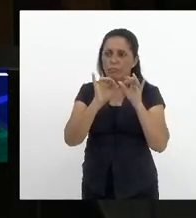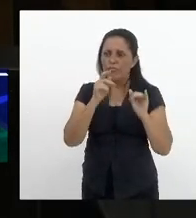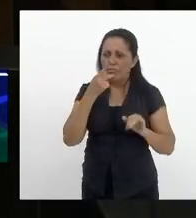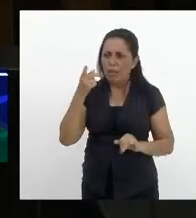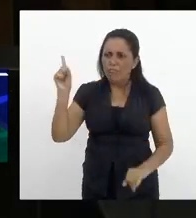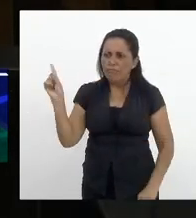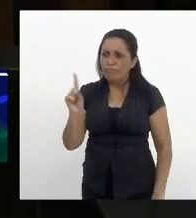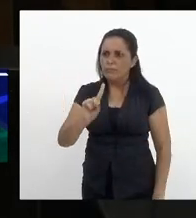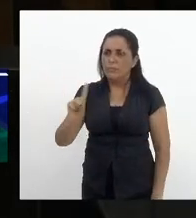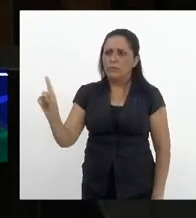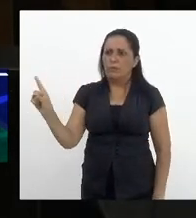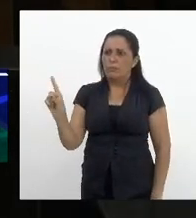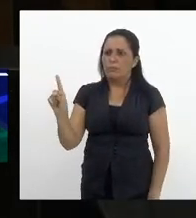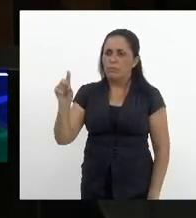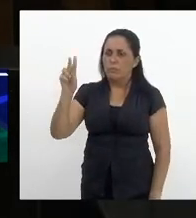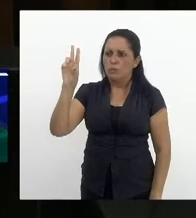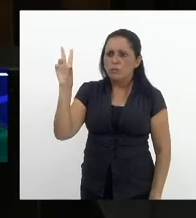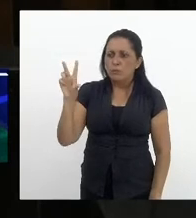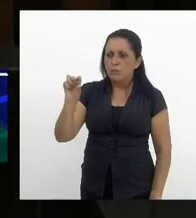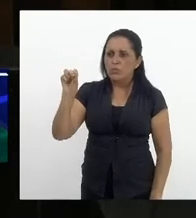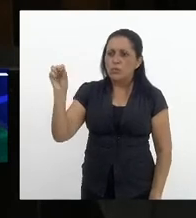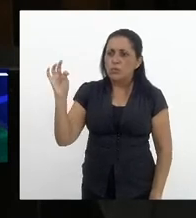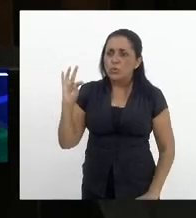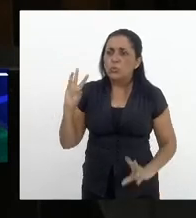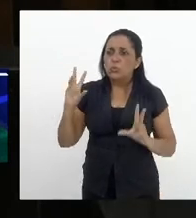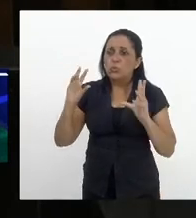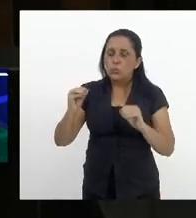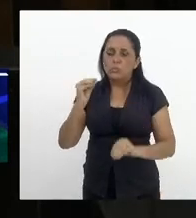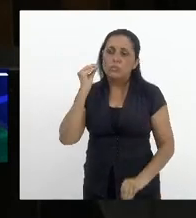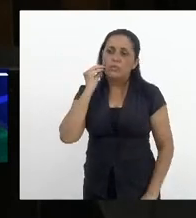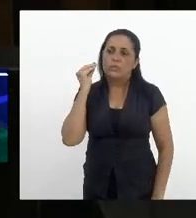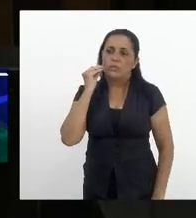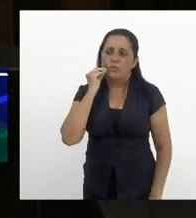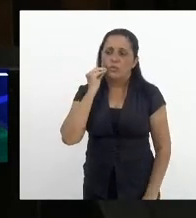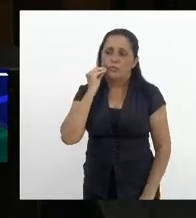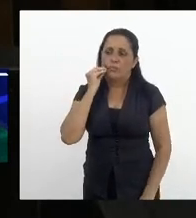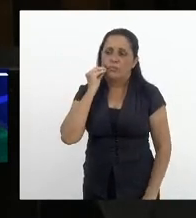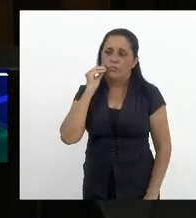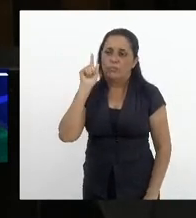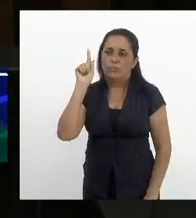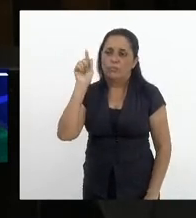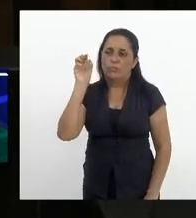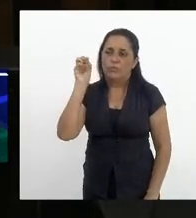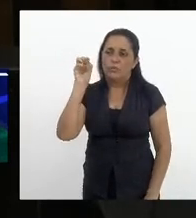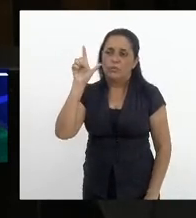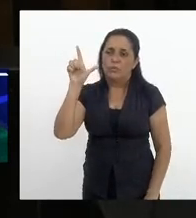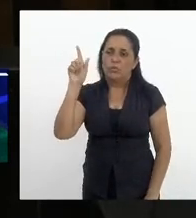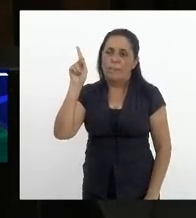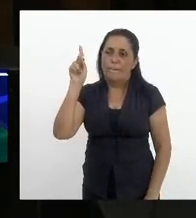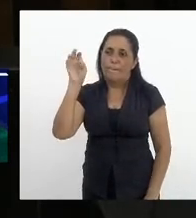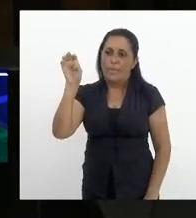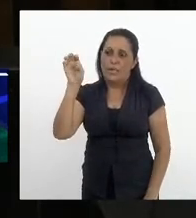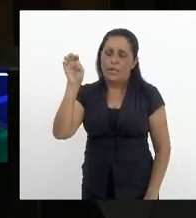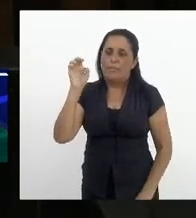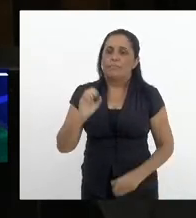não a toda tentativa de golpe.